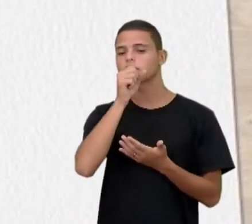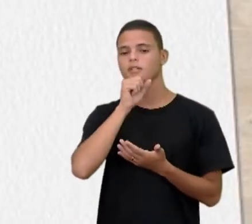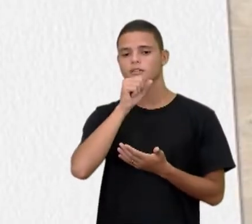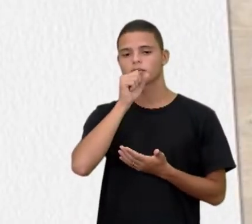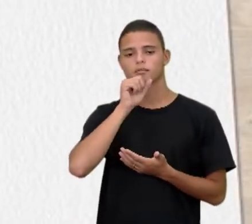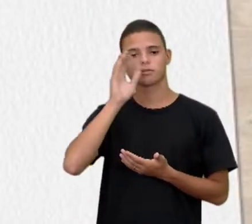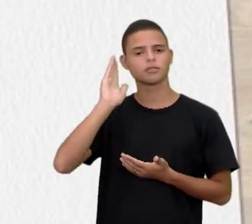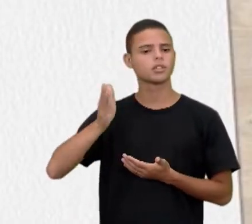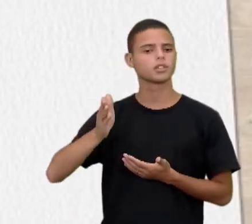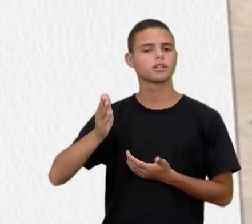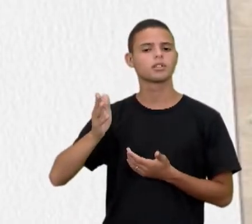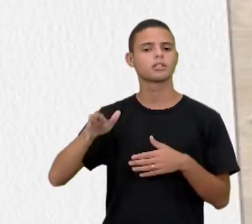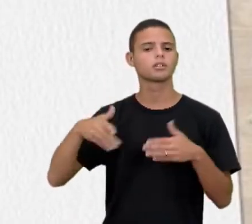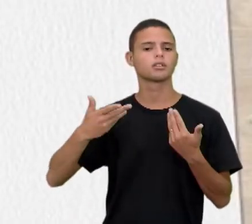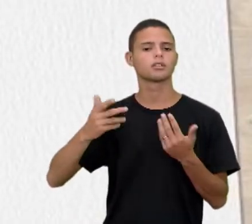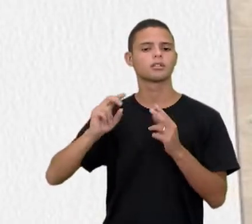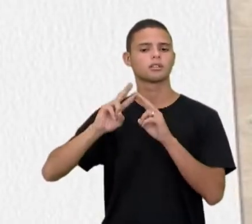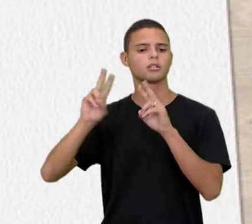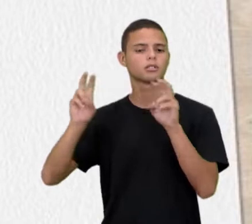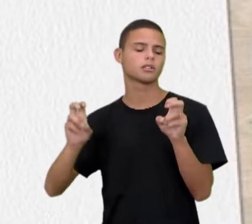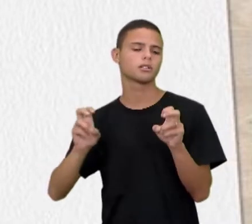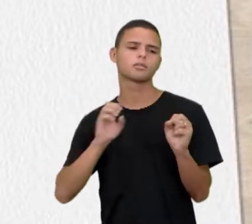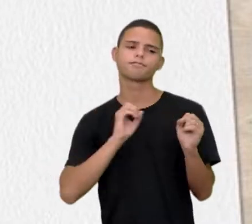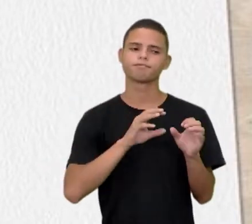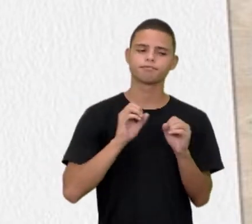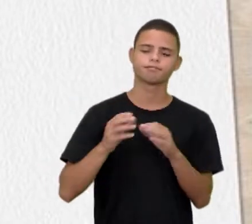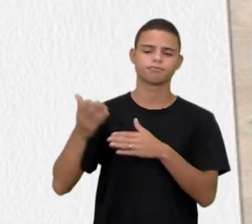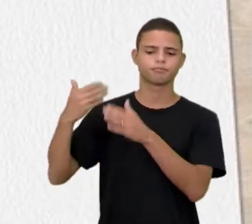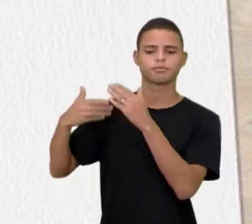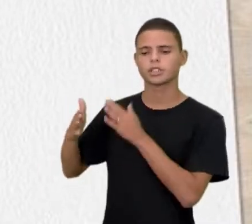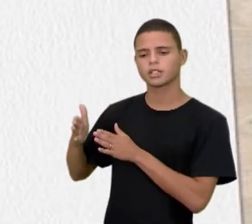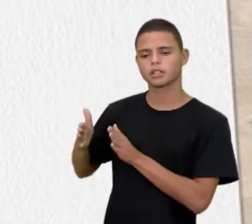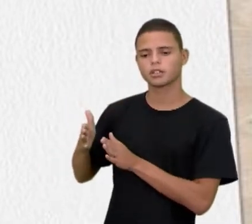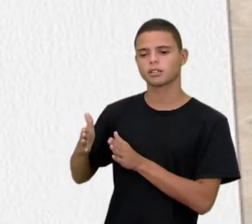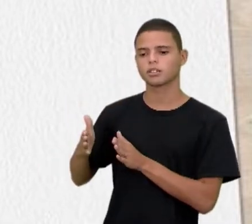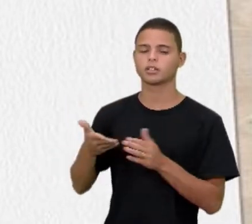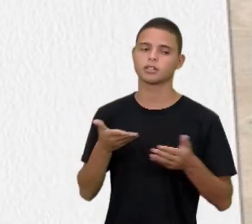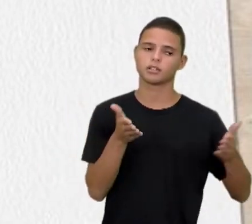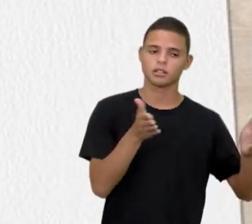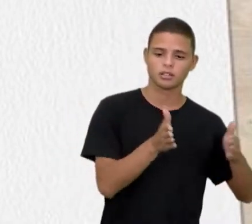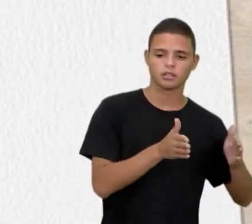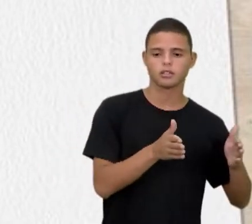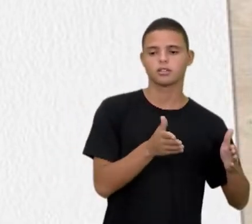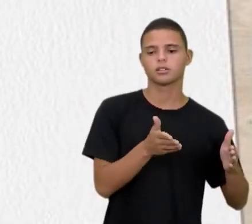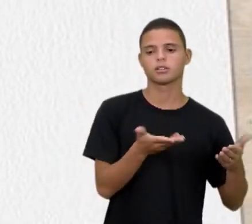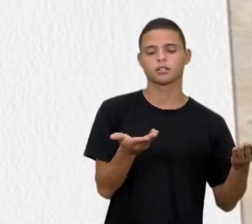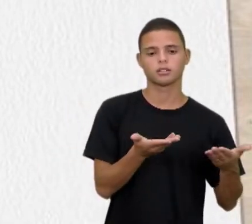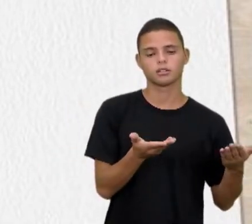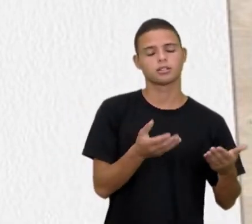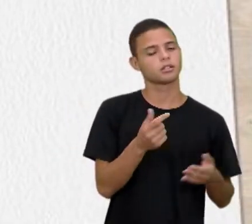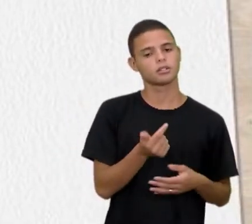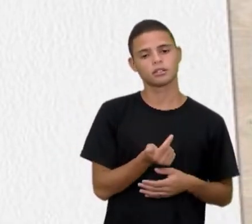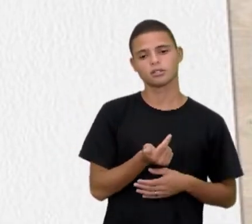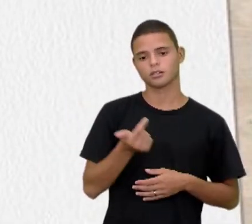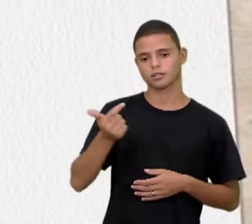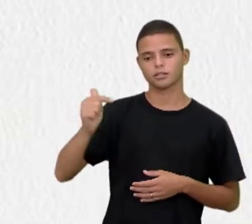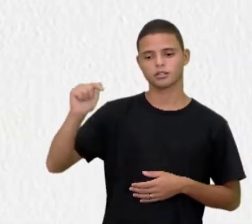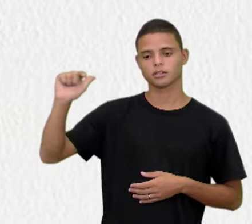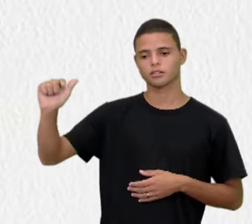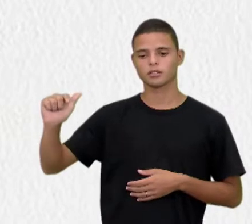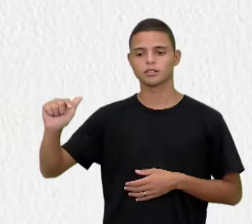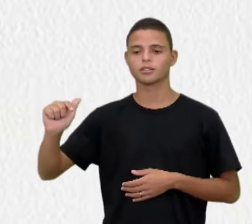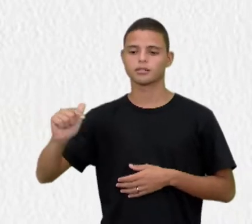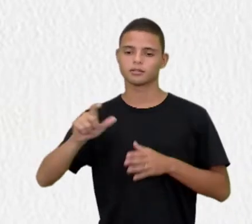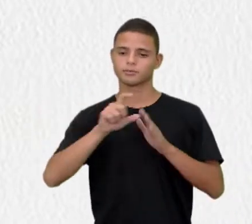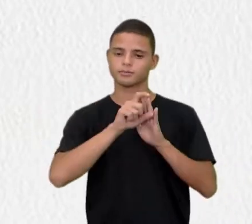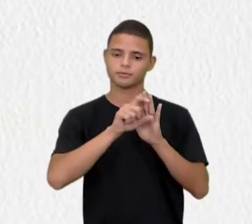que se tratava, como que era a educação naquela época. Se você pegar de hoje, é outra educação, é outra coisa, e aí as tirinhas estão diferentes também, Sim, né? sim, vão modernizando